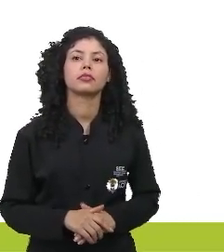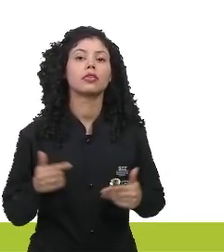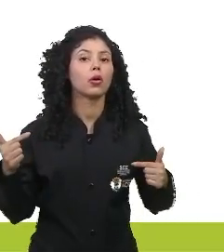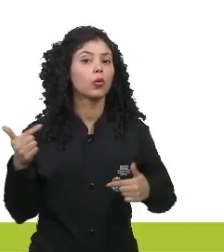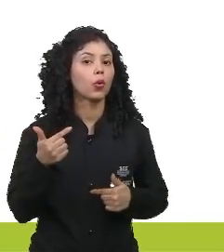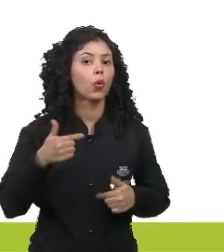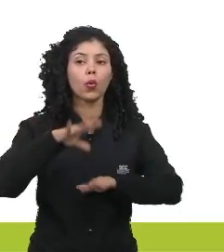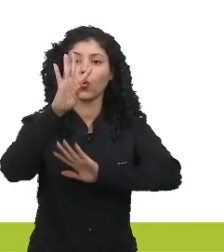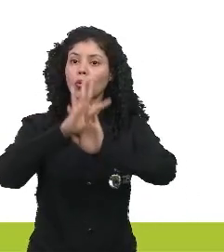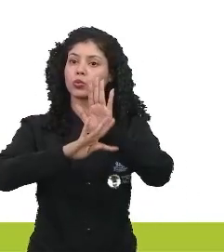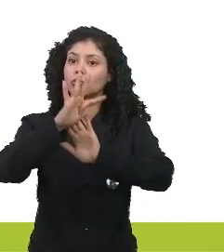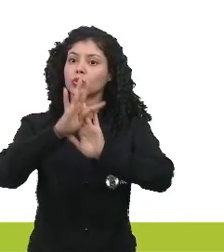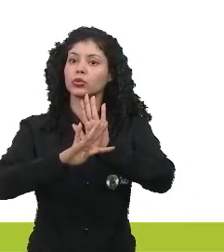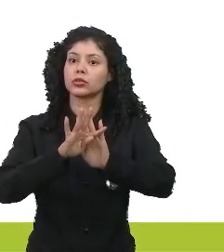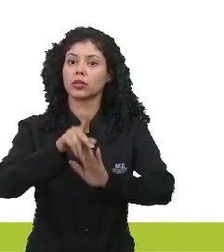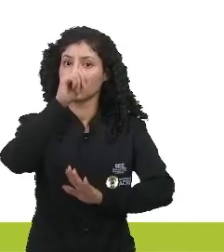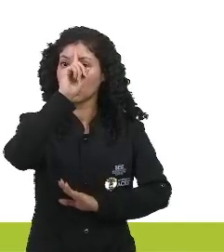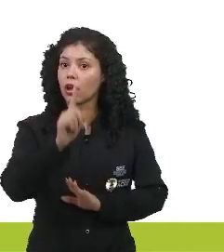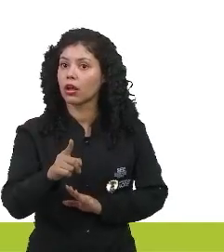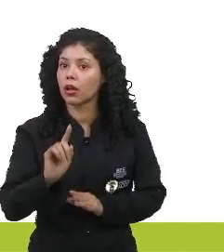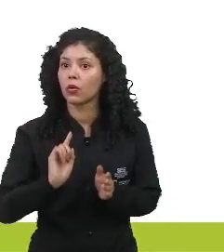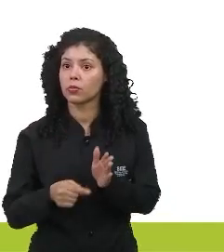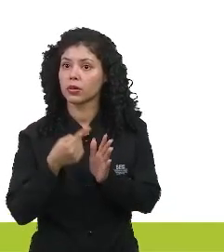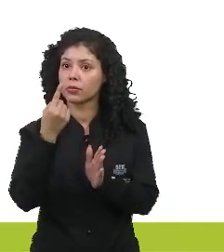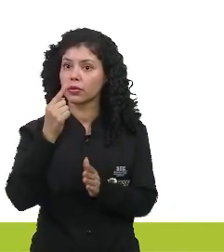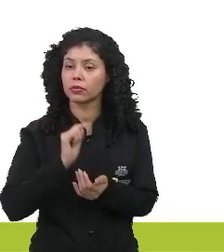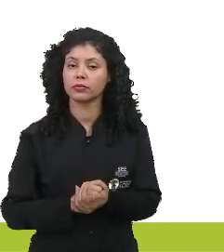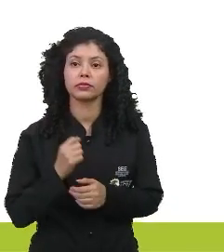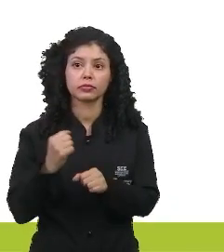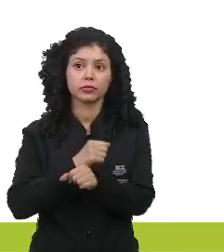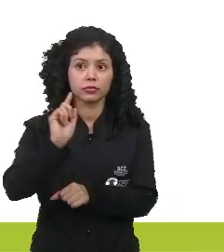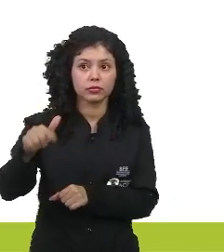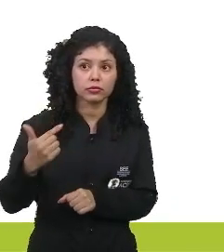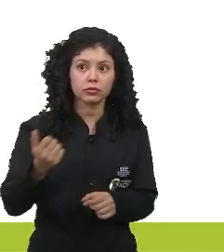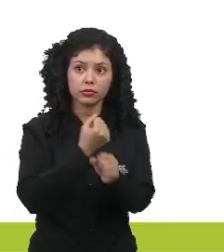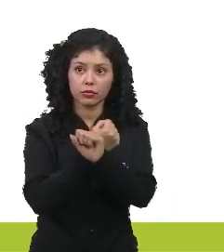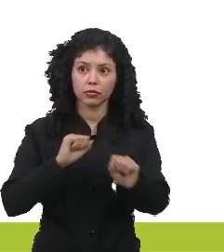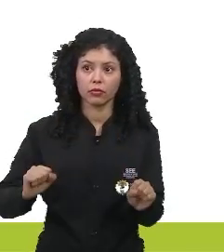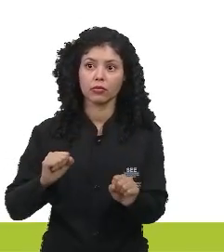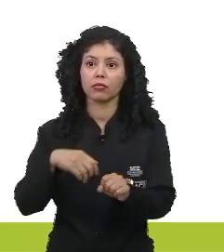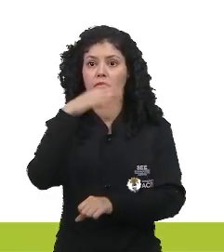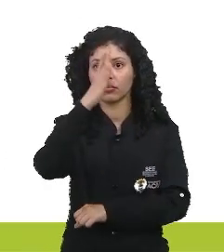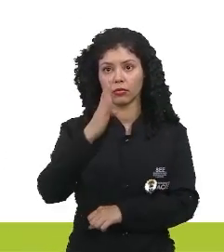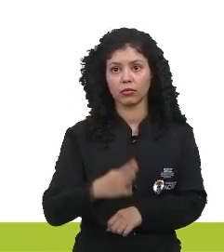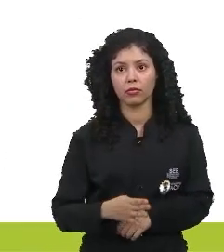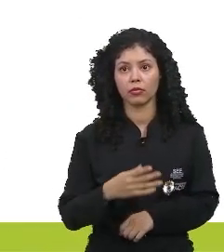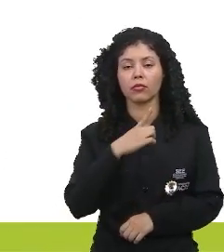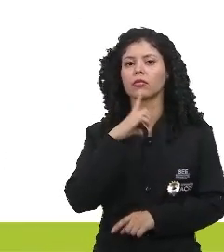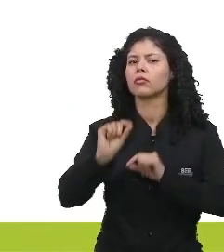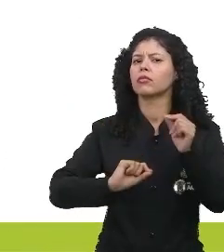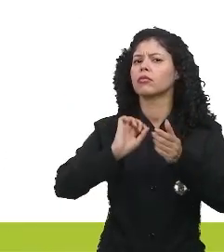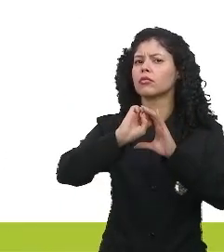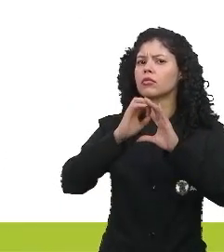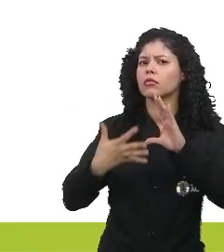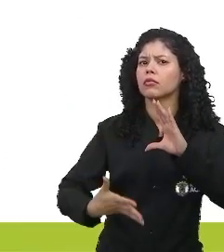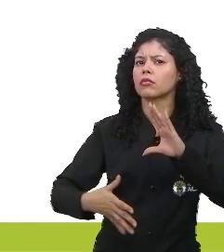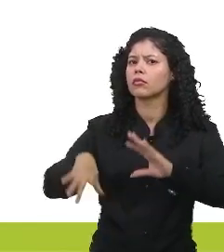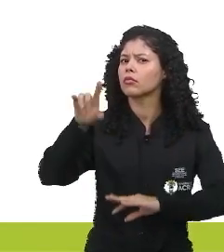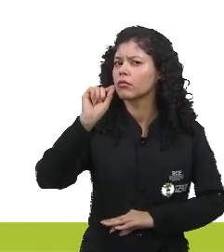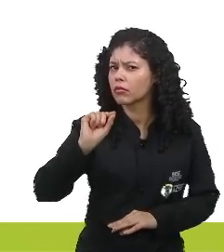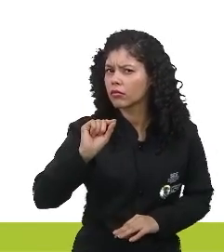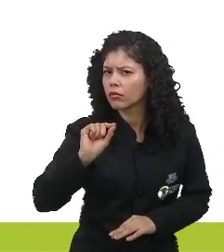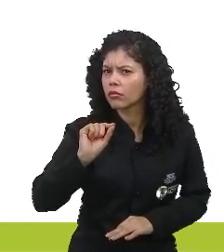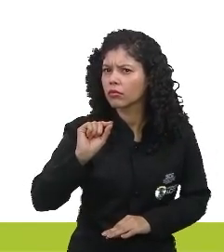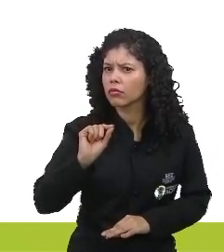Segundo o texto, olha o comando, os primeiros anos após a abolição da escravidão no Brasil tiveram